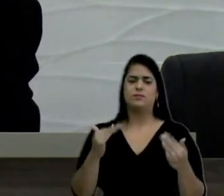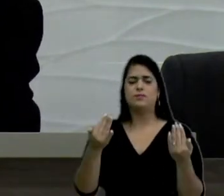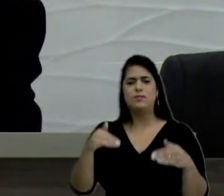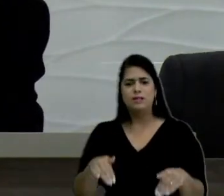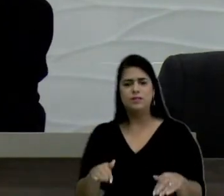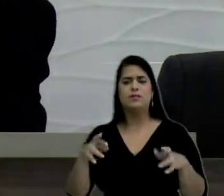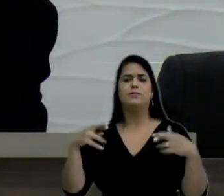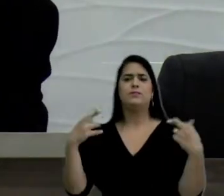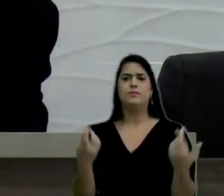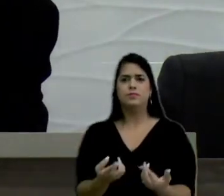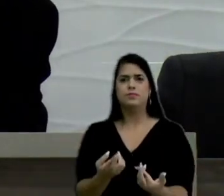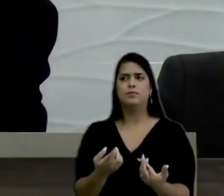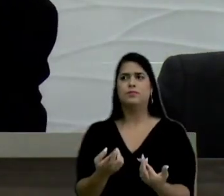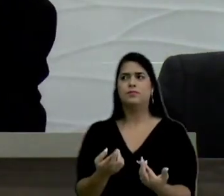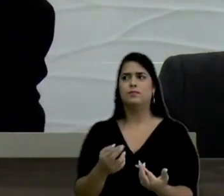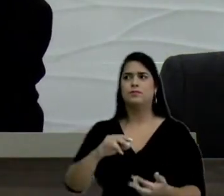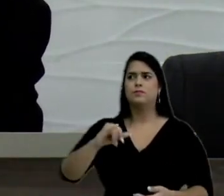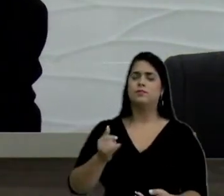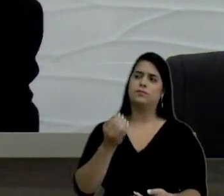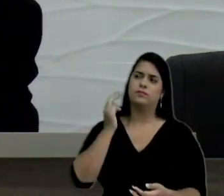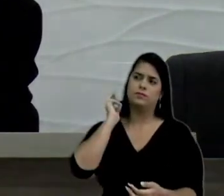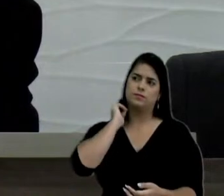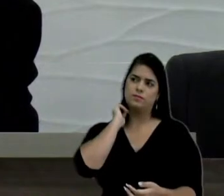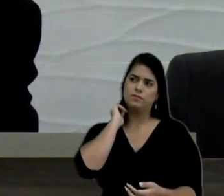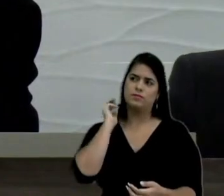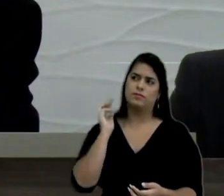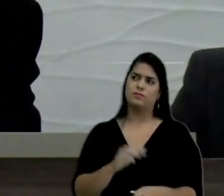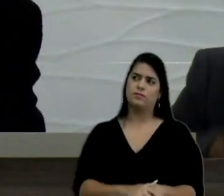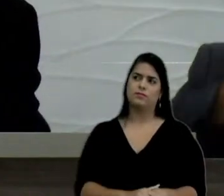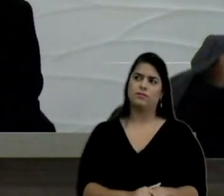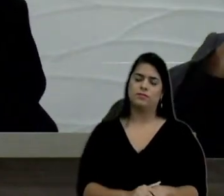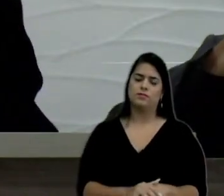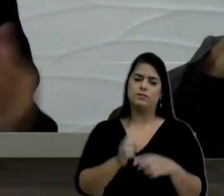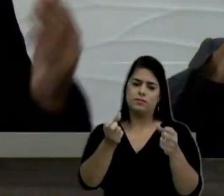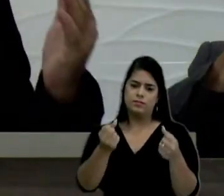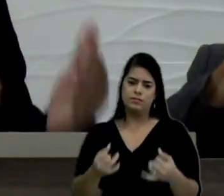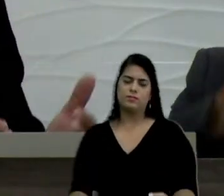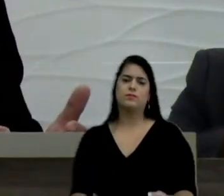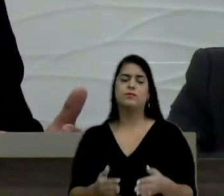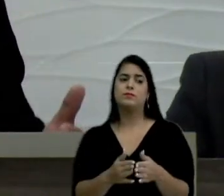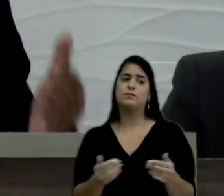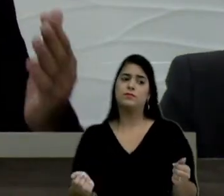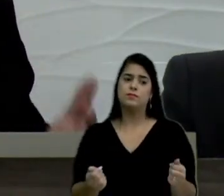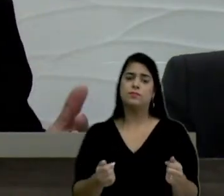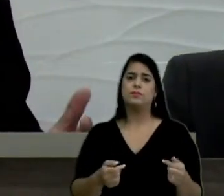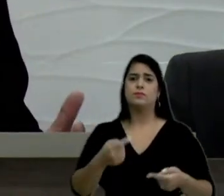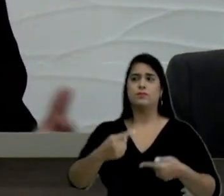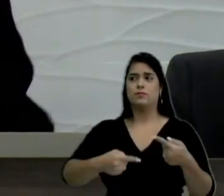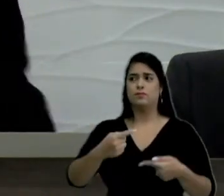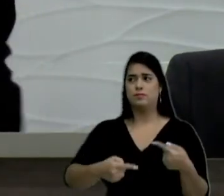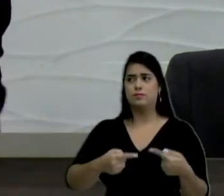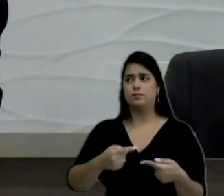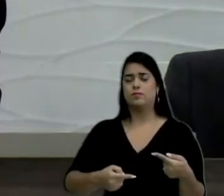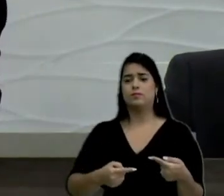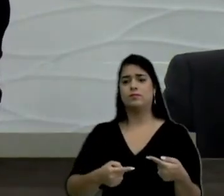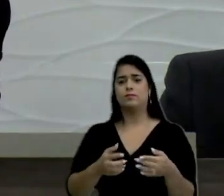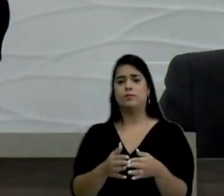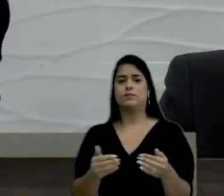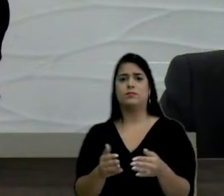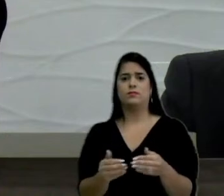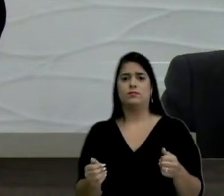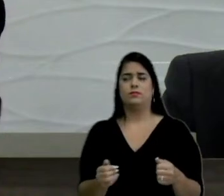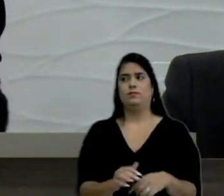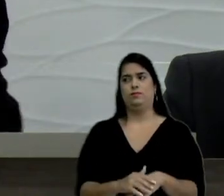sessão o João Medeiro faça a utilidade pública dele eu só pedia ele que discutisse o requerimento depois fazia aí ele fica